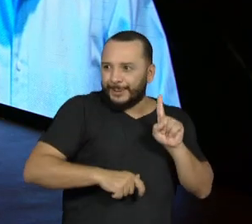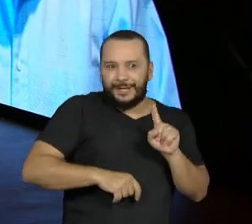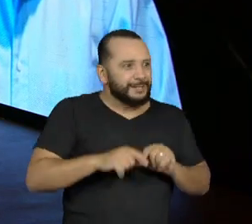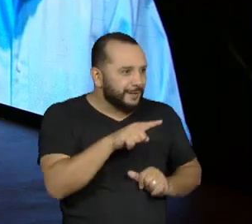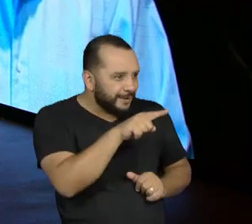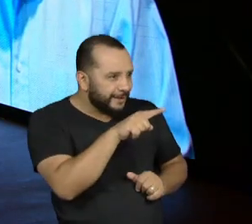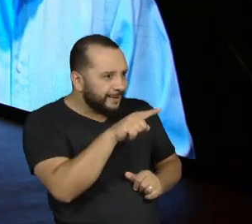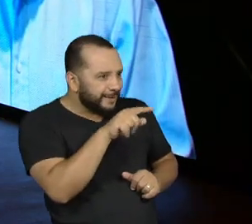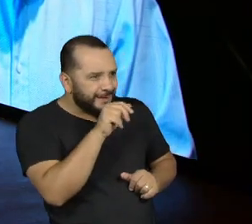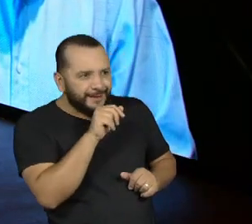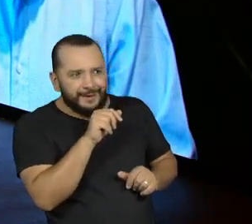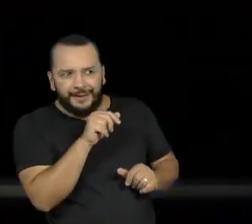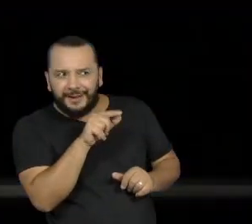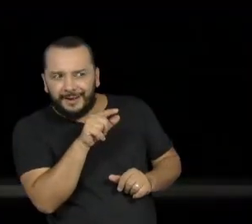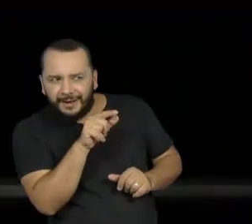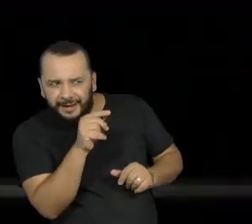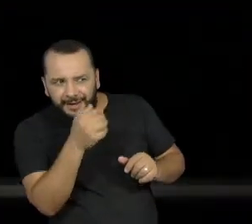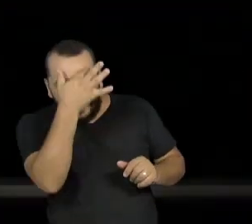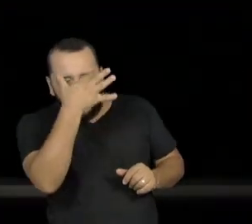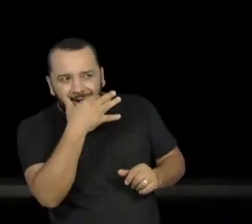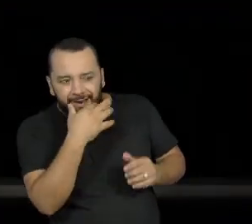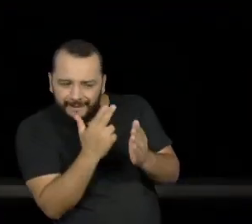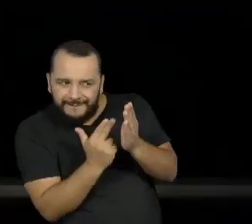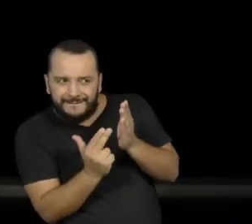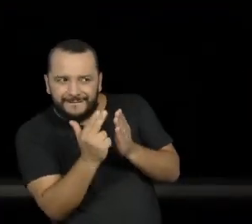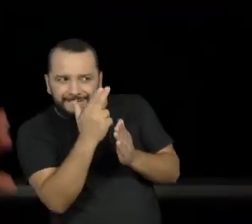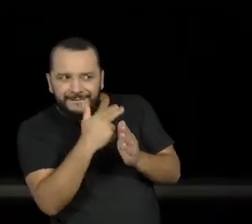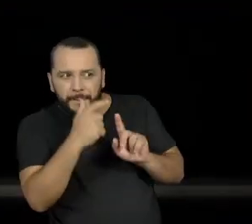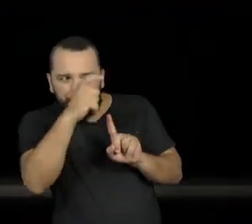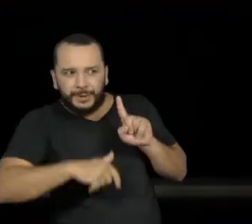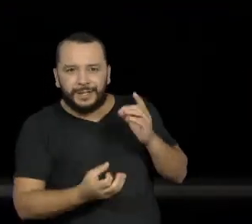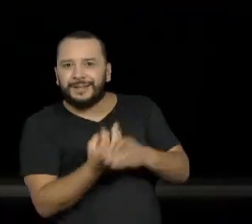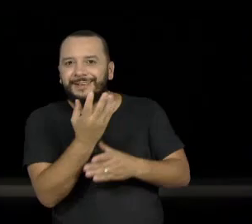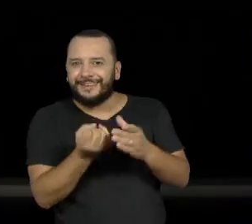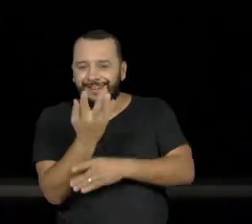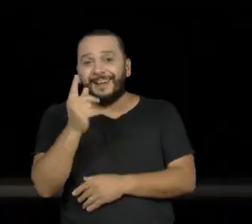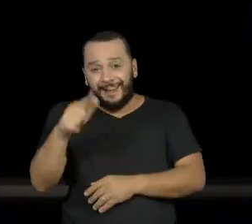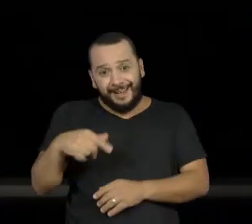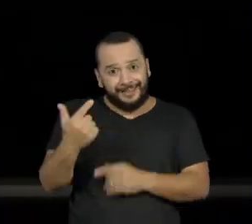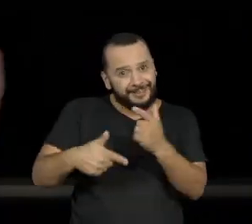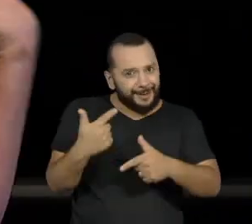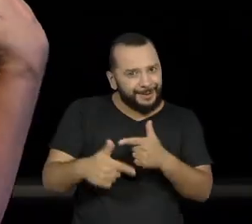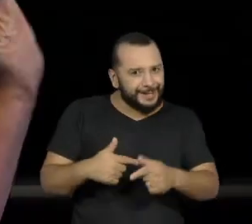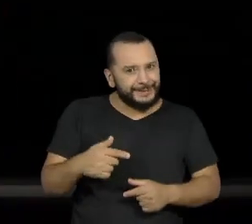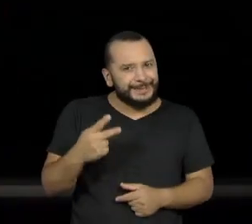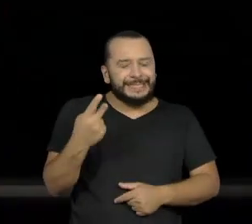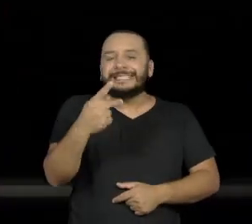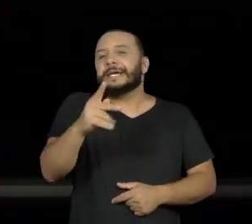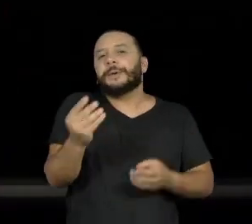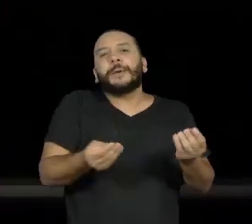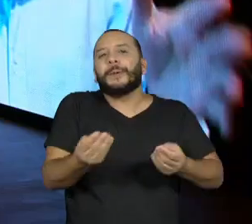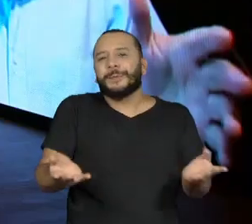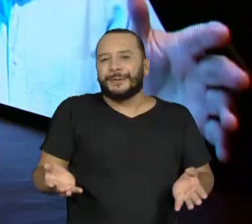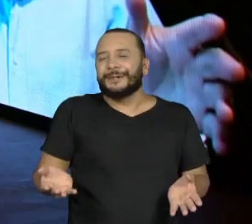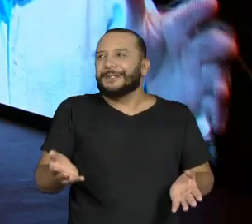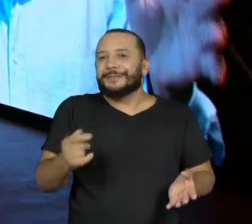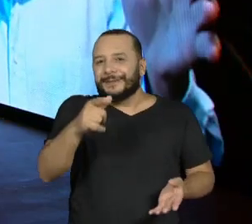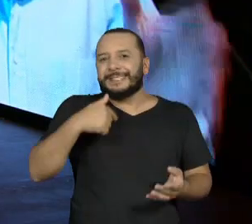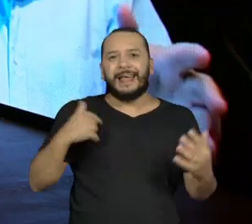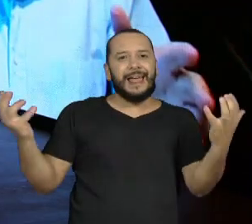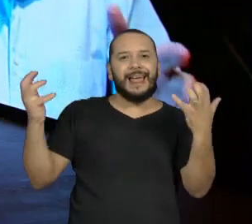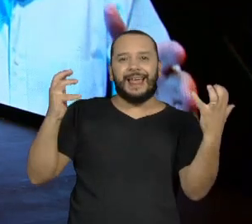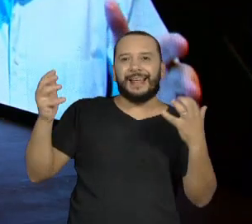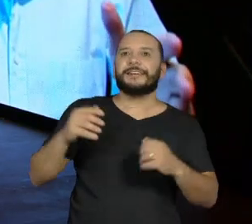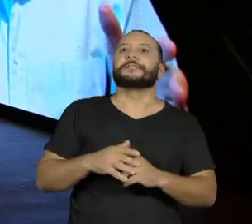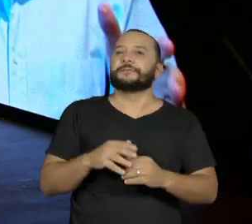um cara observador desde sempre ou é uma coisa que a profissão te deu essa habilidade? Comecei a trabalhar